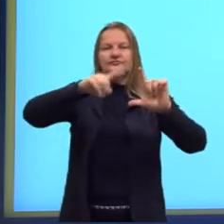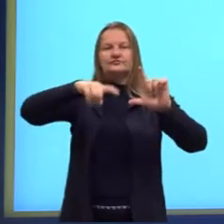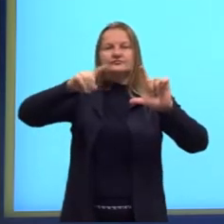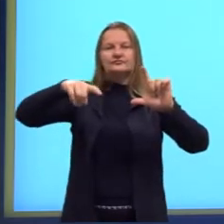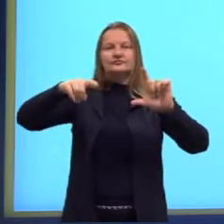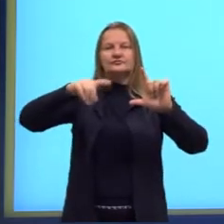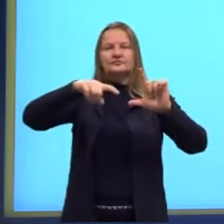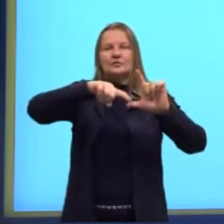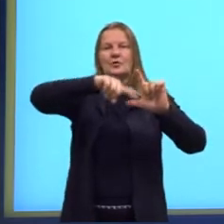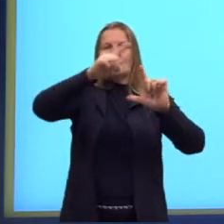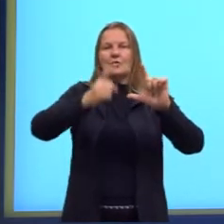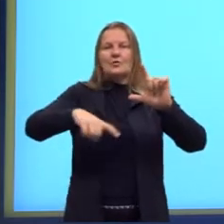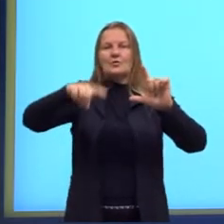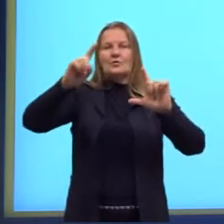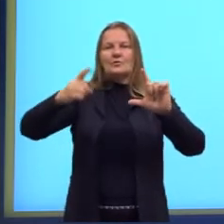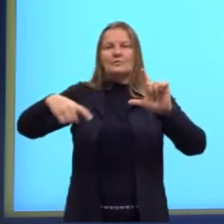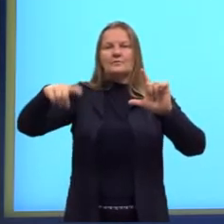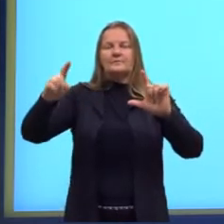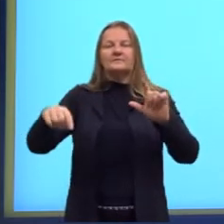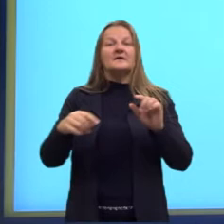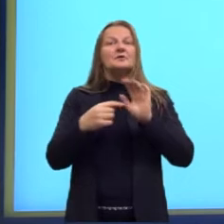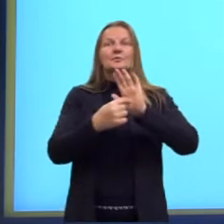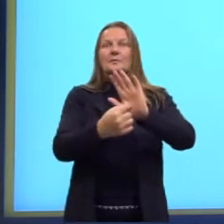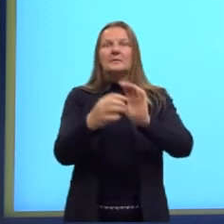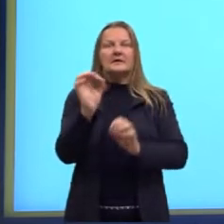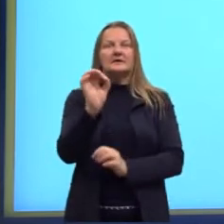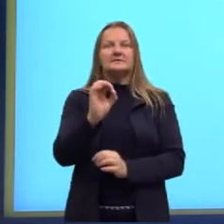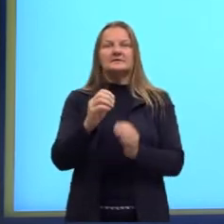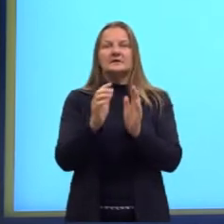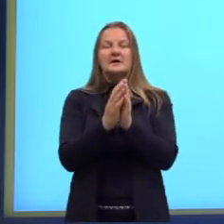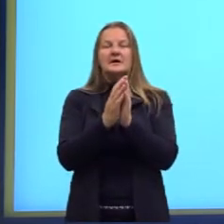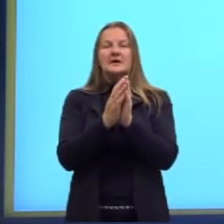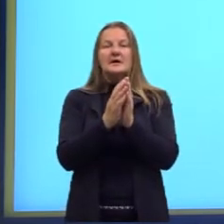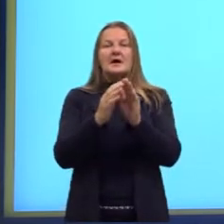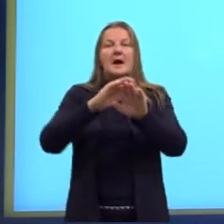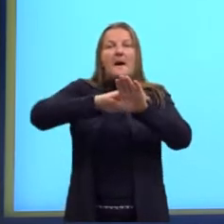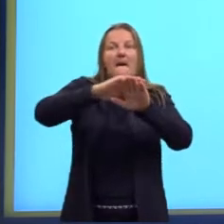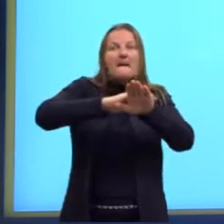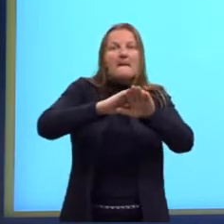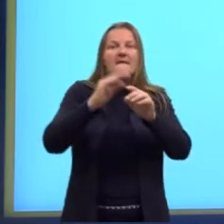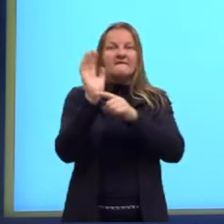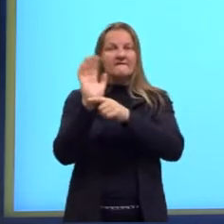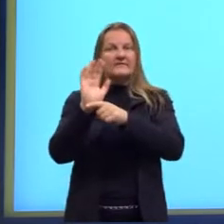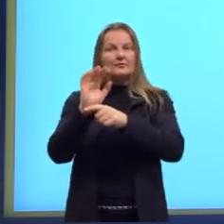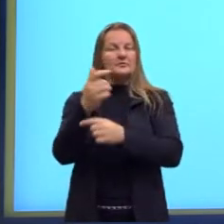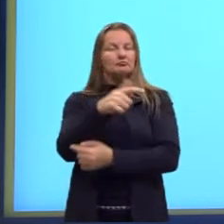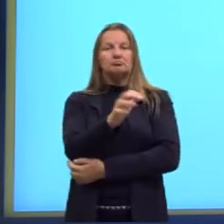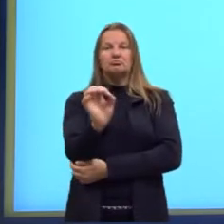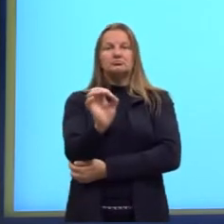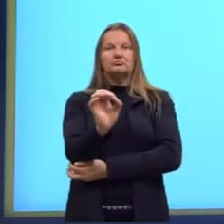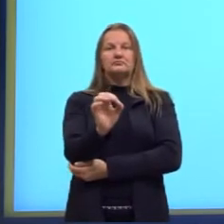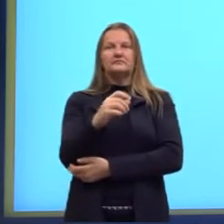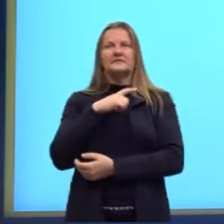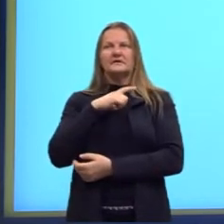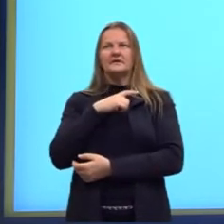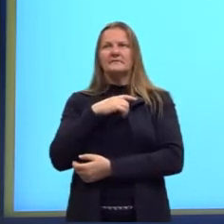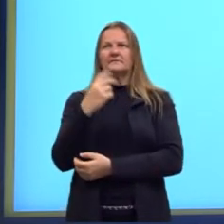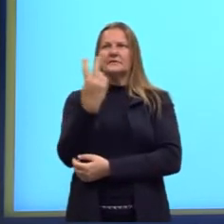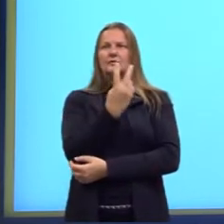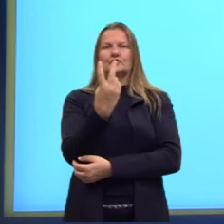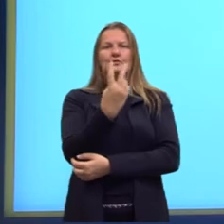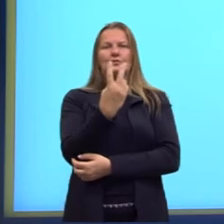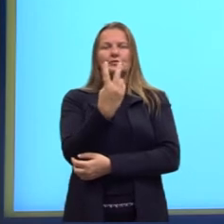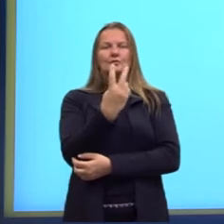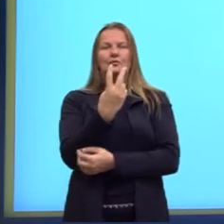na história tá e tanto que ele não aparece né na capa do filme certo a gente tem então na capa